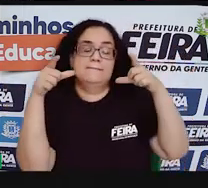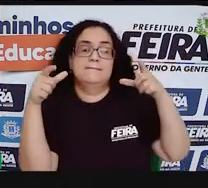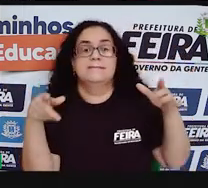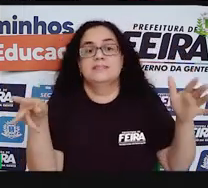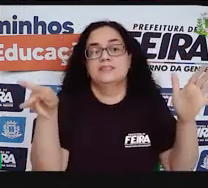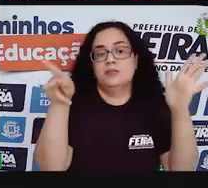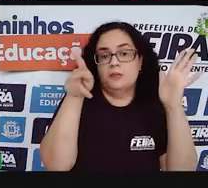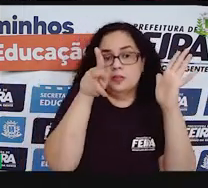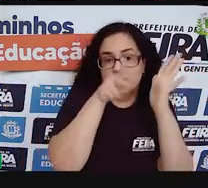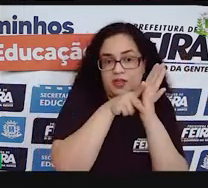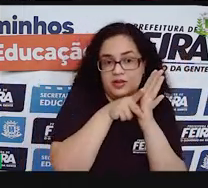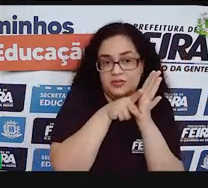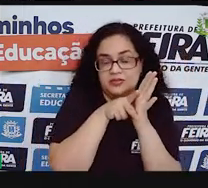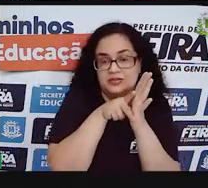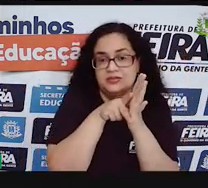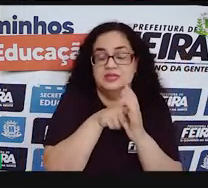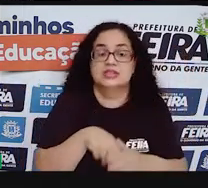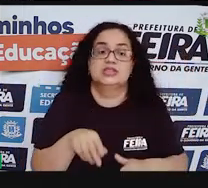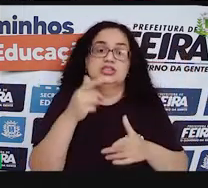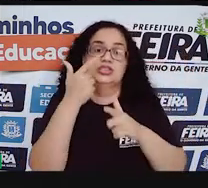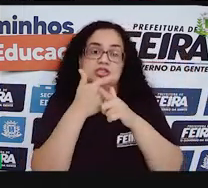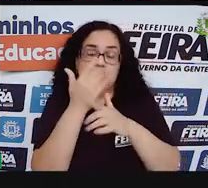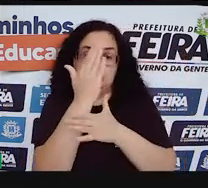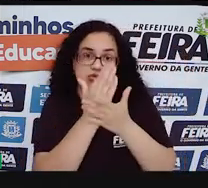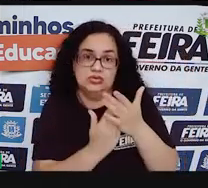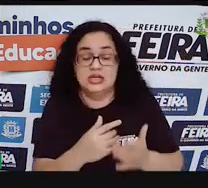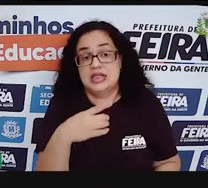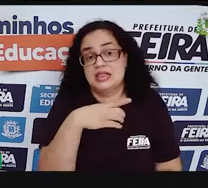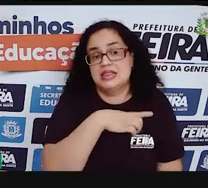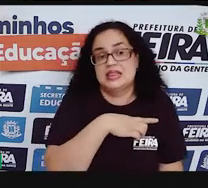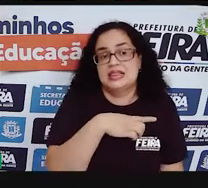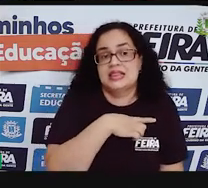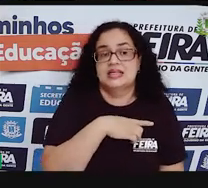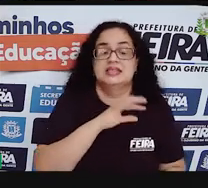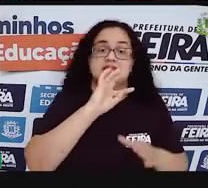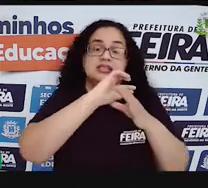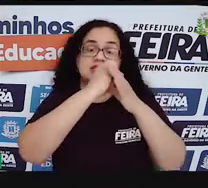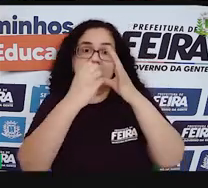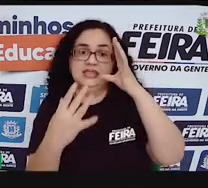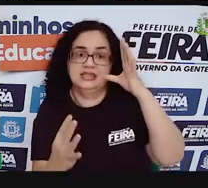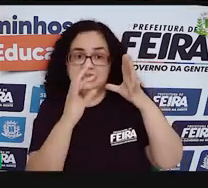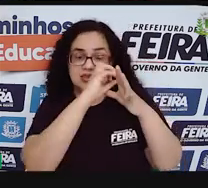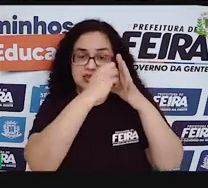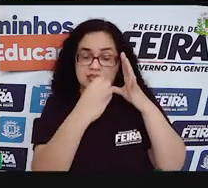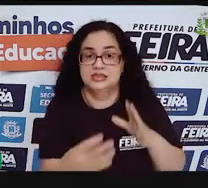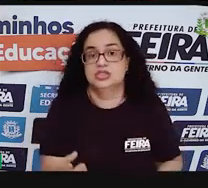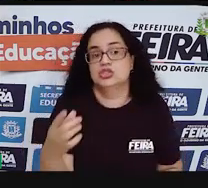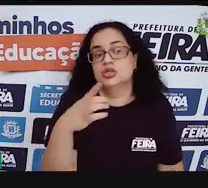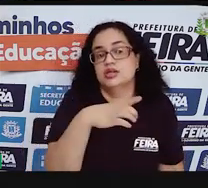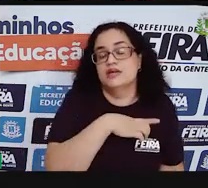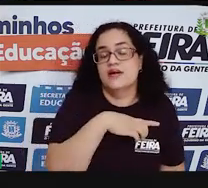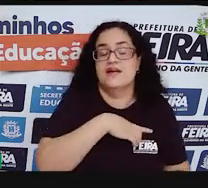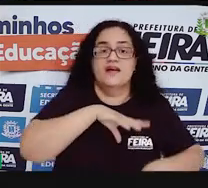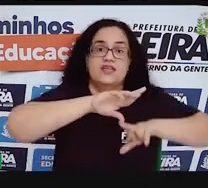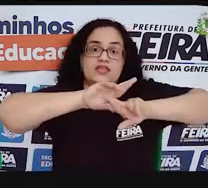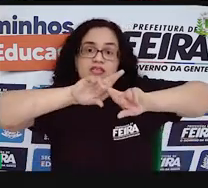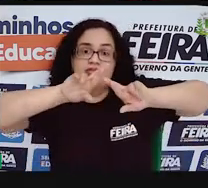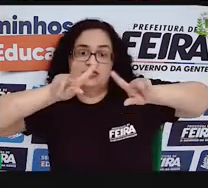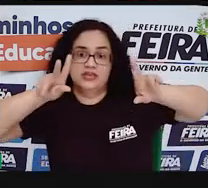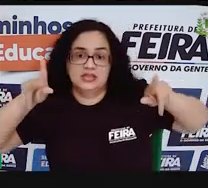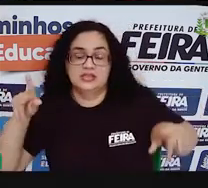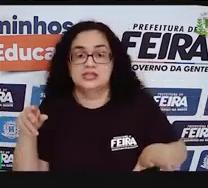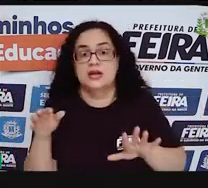E propriedades que são individuais. Existem aí características que pertencem a vários tipos